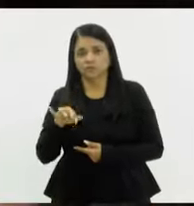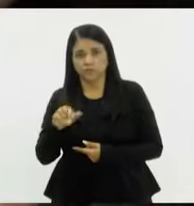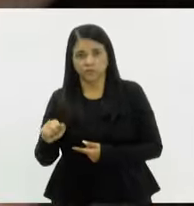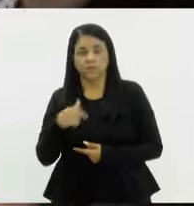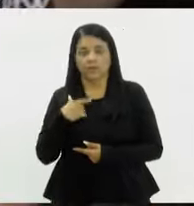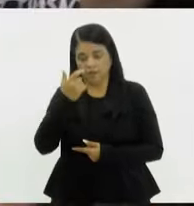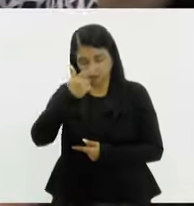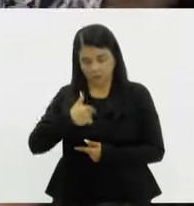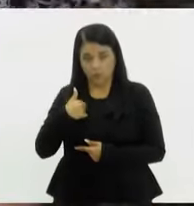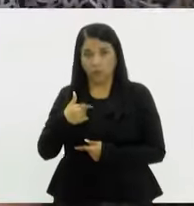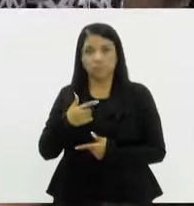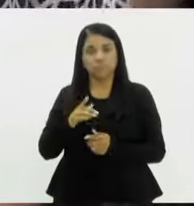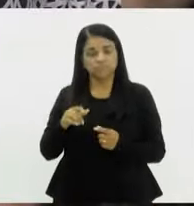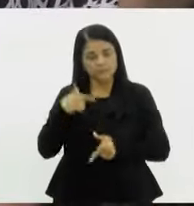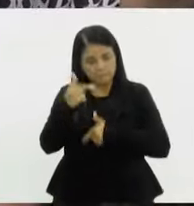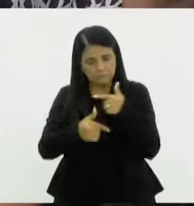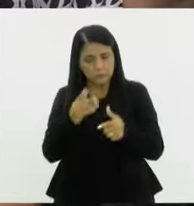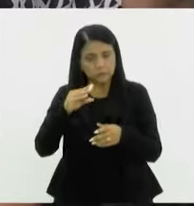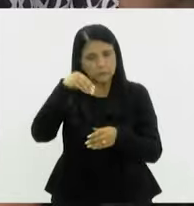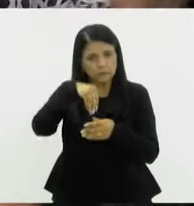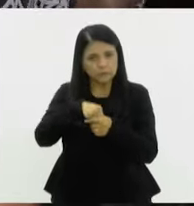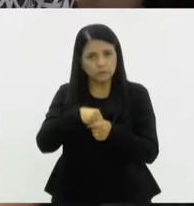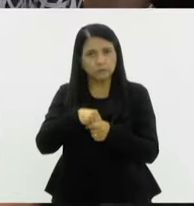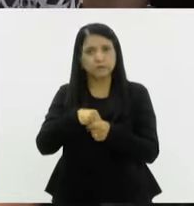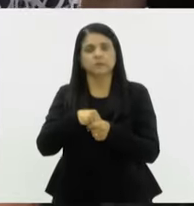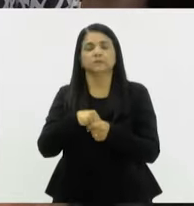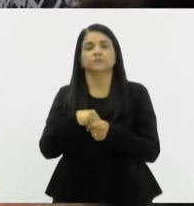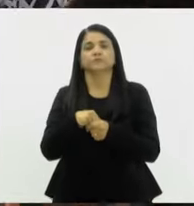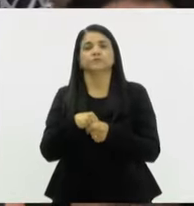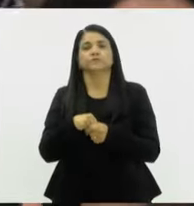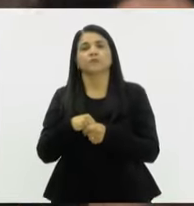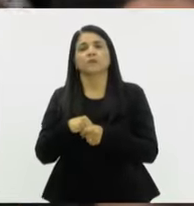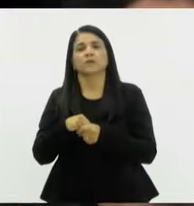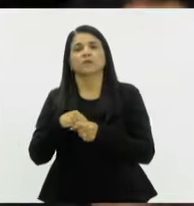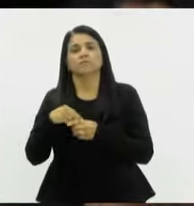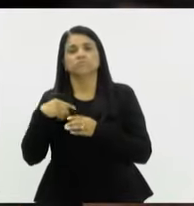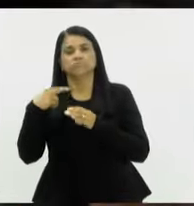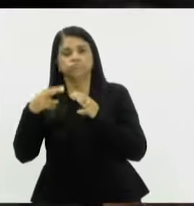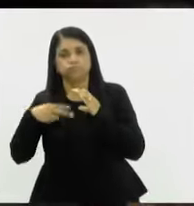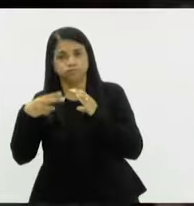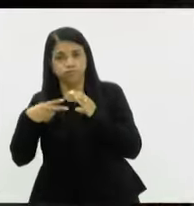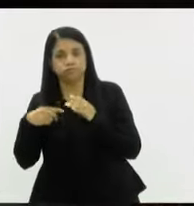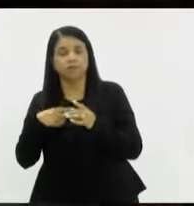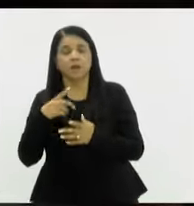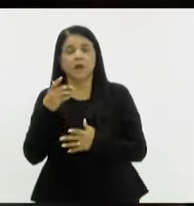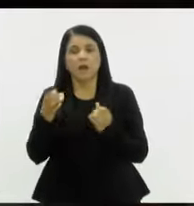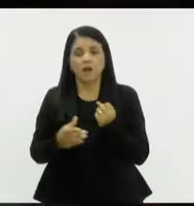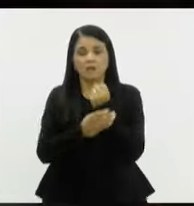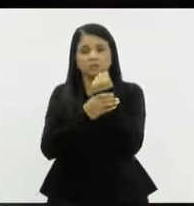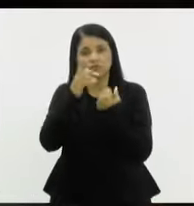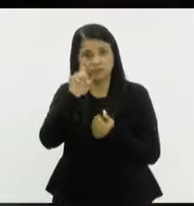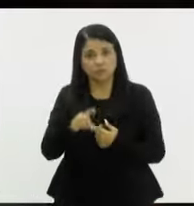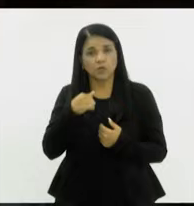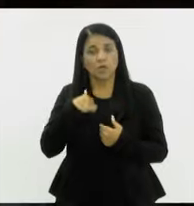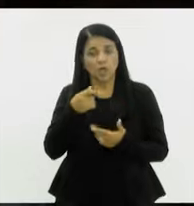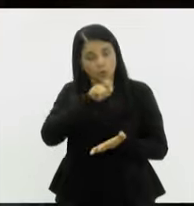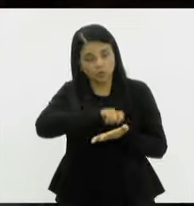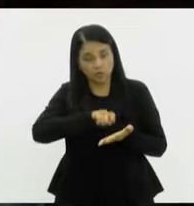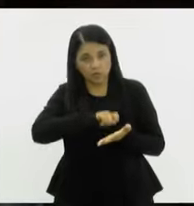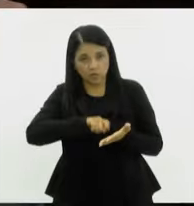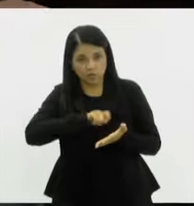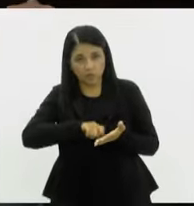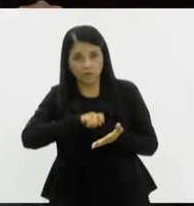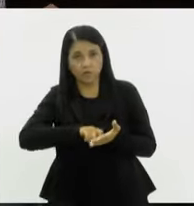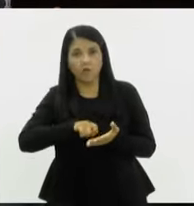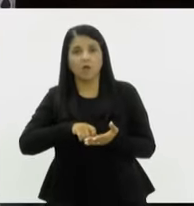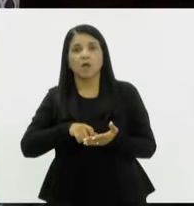direitos e são vários os direitos e aí eu queria lembrar que eu tive a honra de escrever importunação sexual mas na campanha eleitoral eu